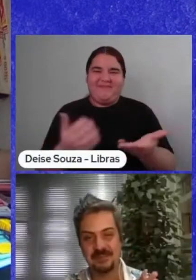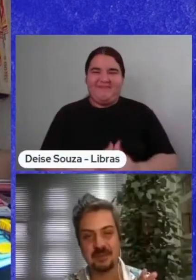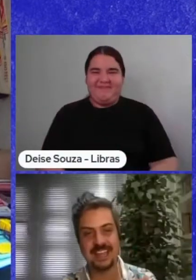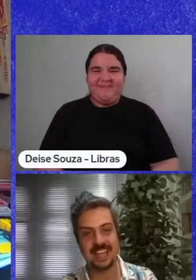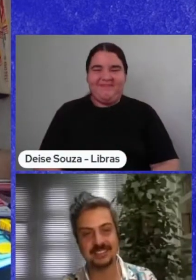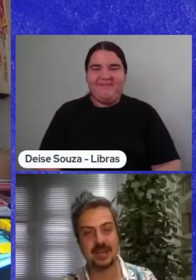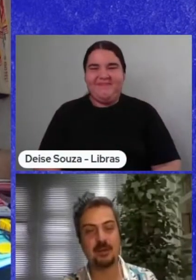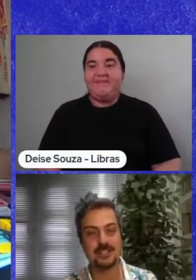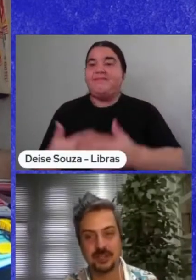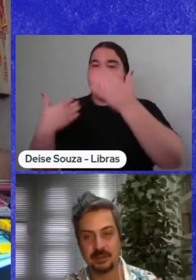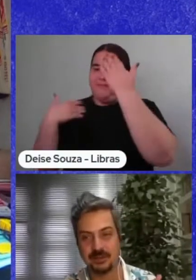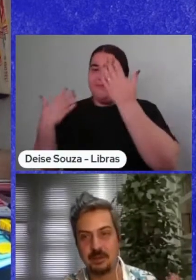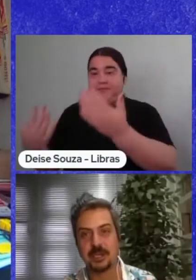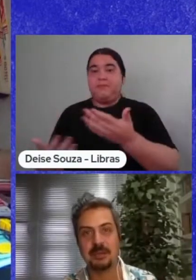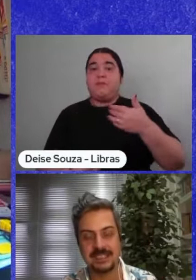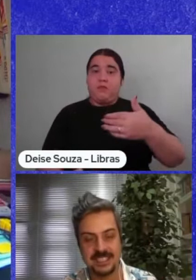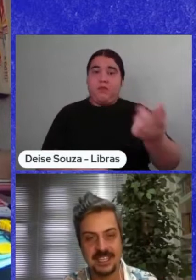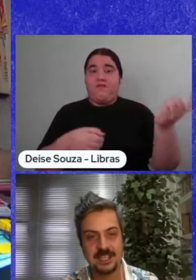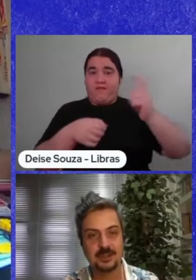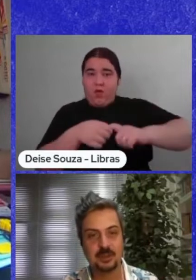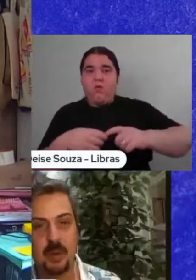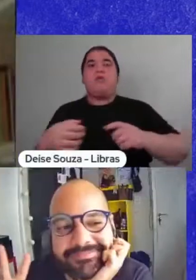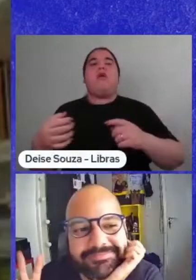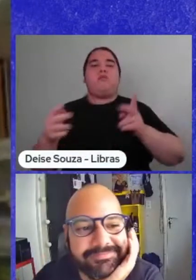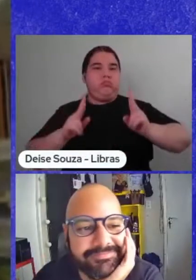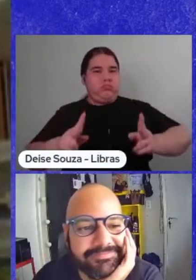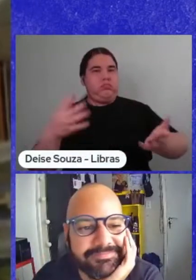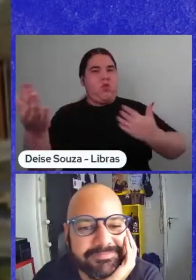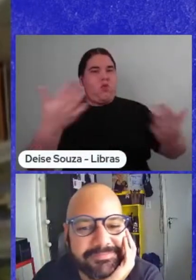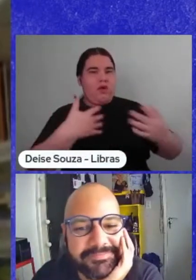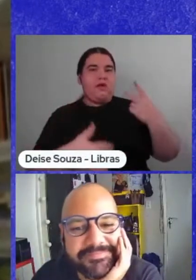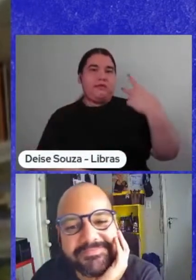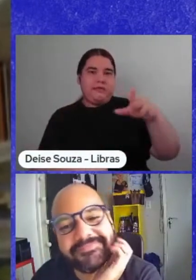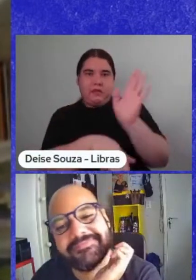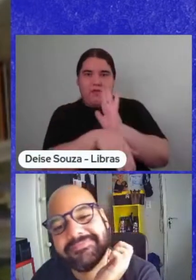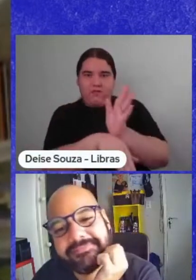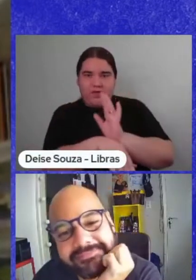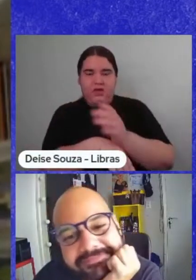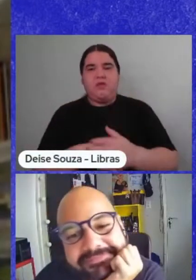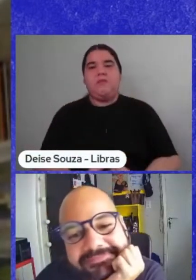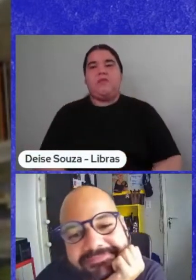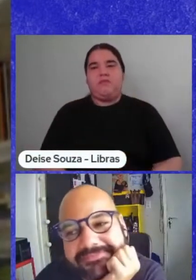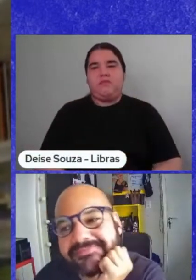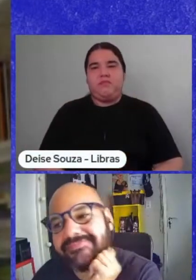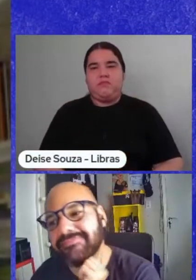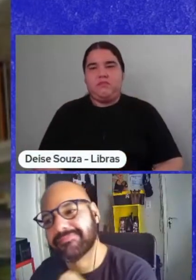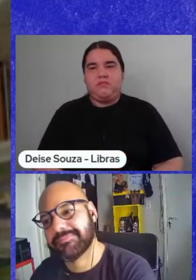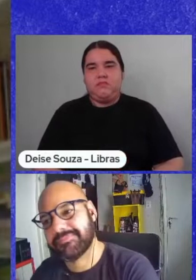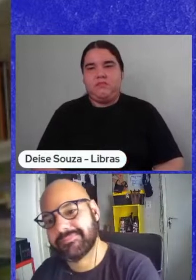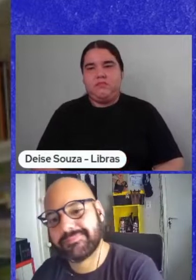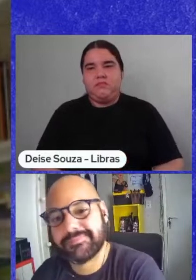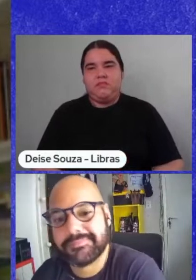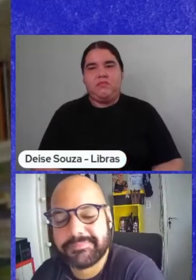Isso aí, muito obrigado. Daqui a pouco a gente volta para falar um pouquinho mais do Românticos também. E voltando a esse papo